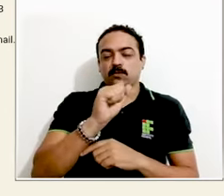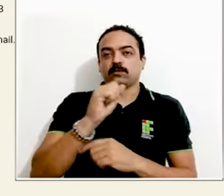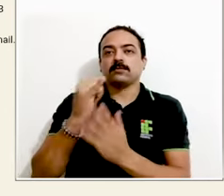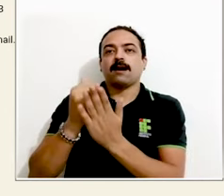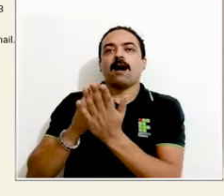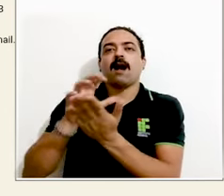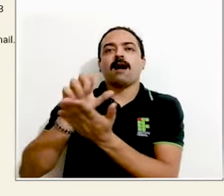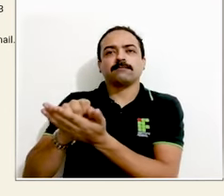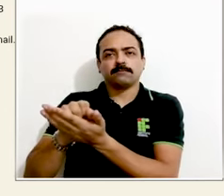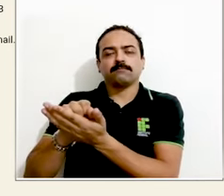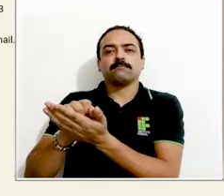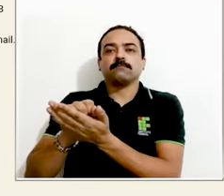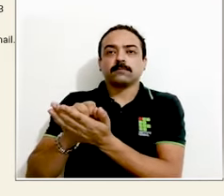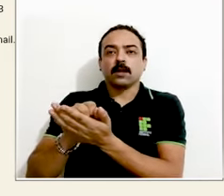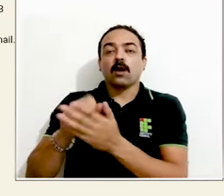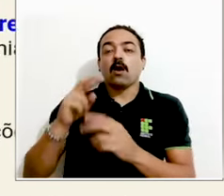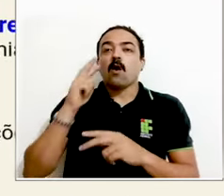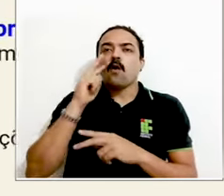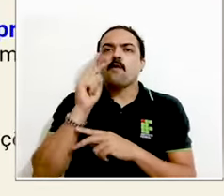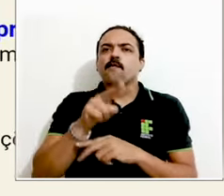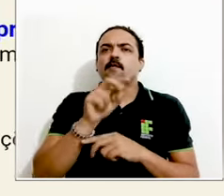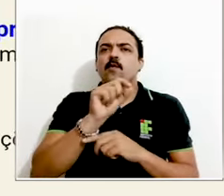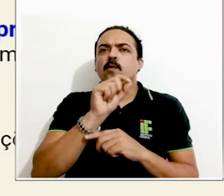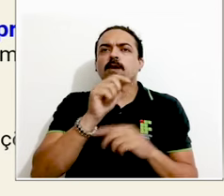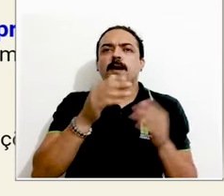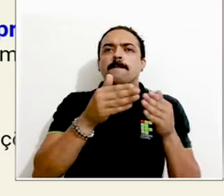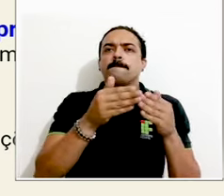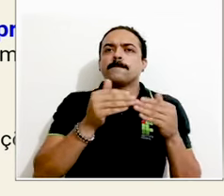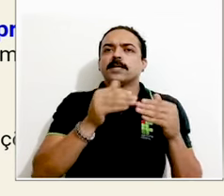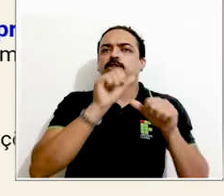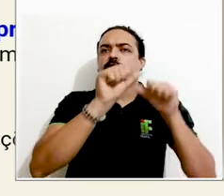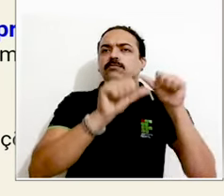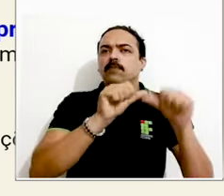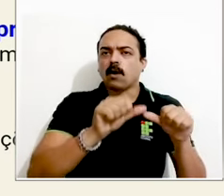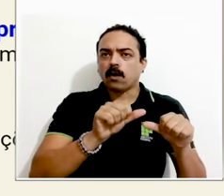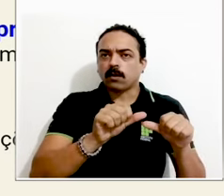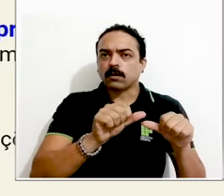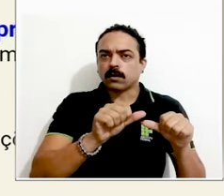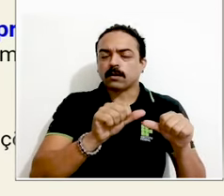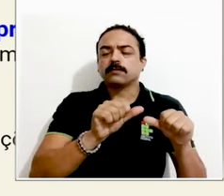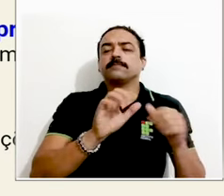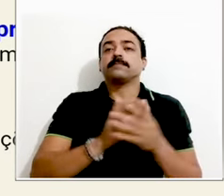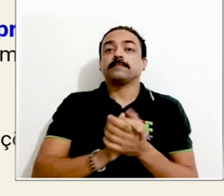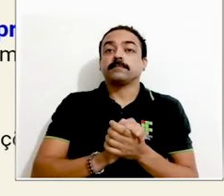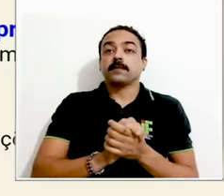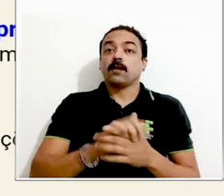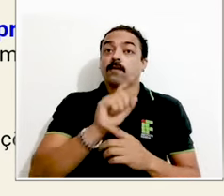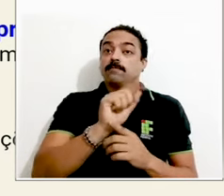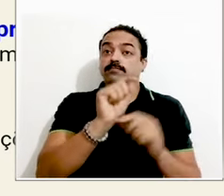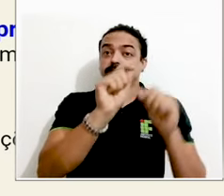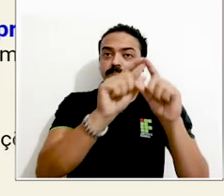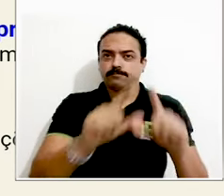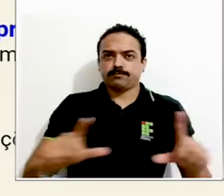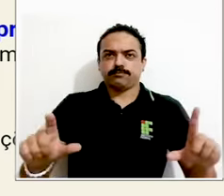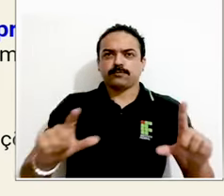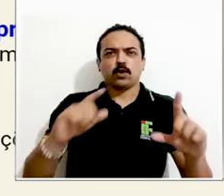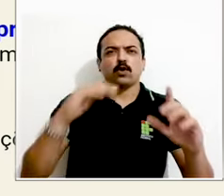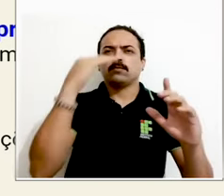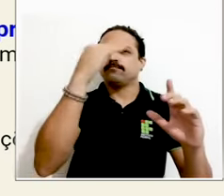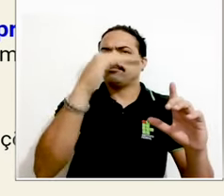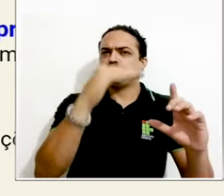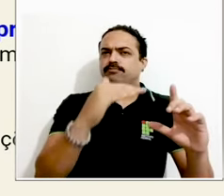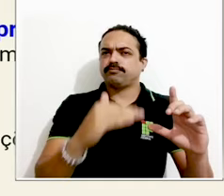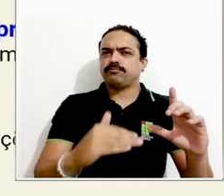aqui neste momento interessa para a gente os dados cadastrais para verificar seus dados cadastrais estão corretos você vai clicar em pedido de